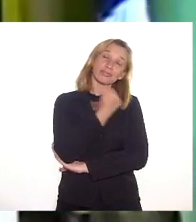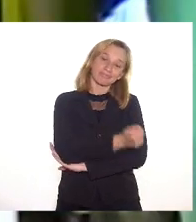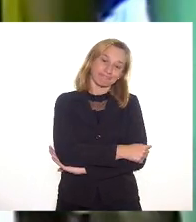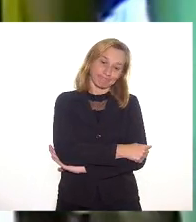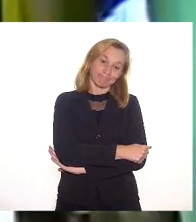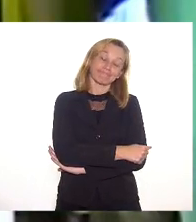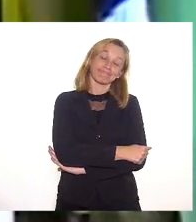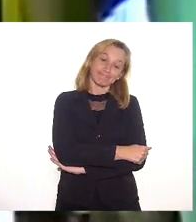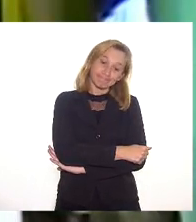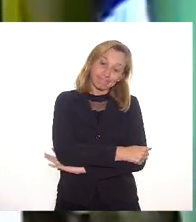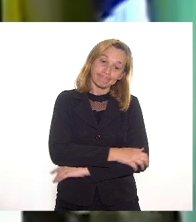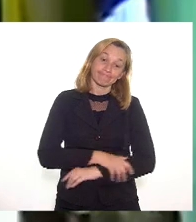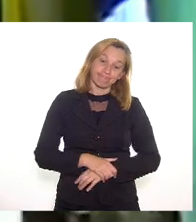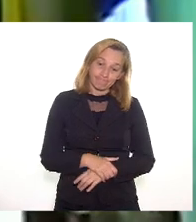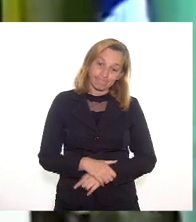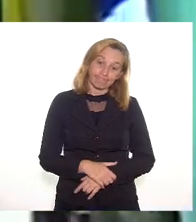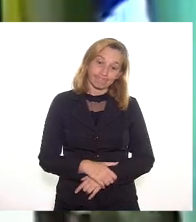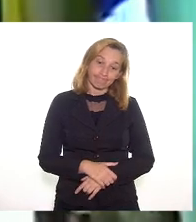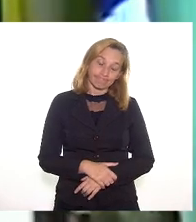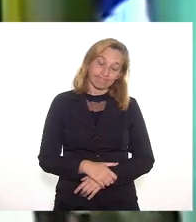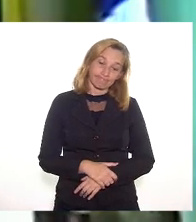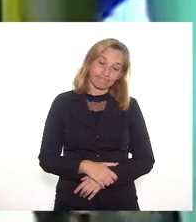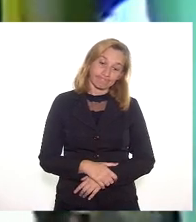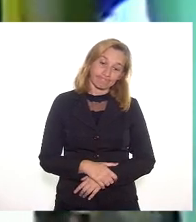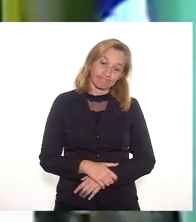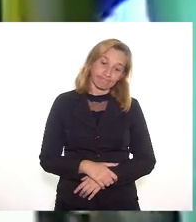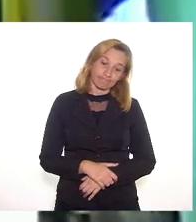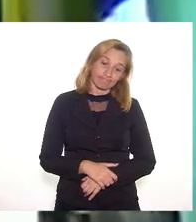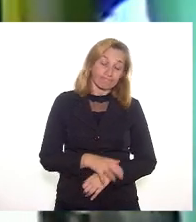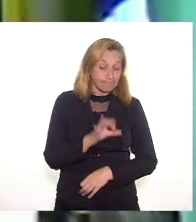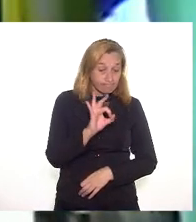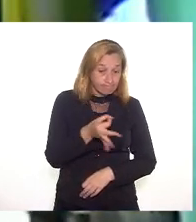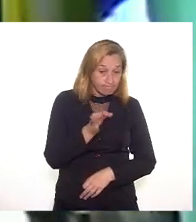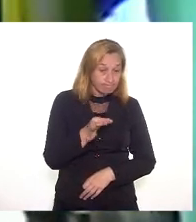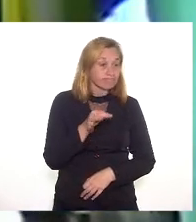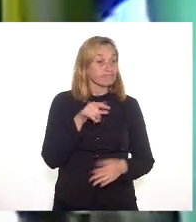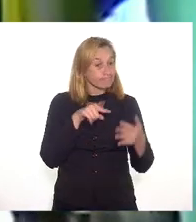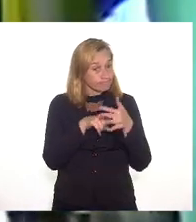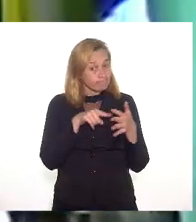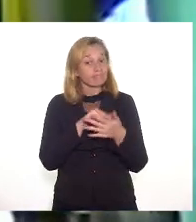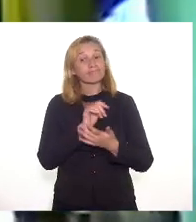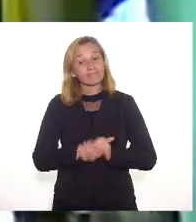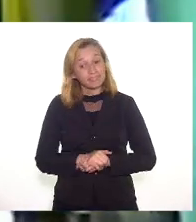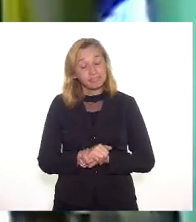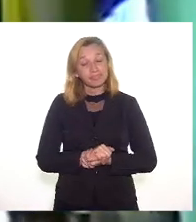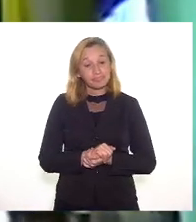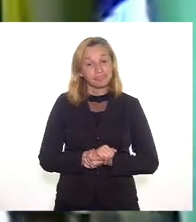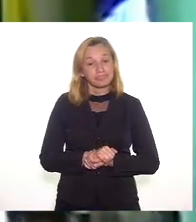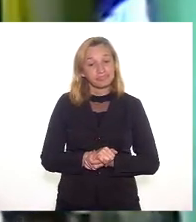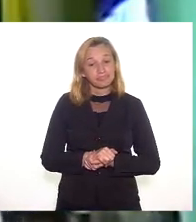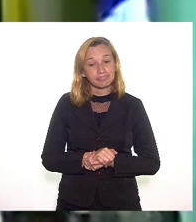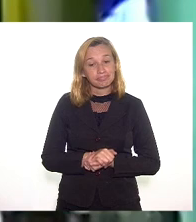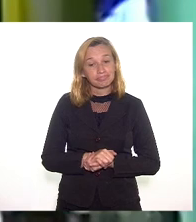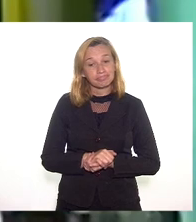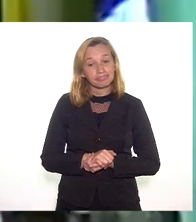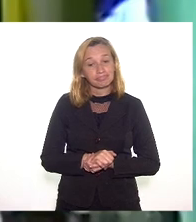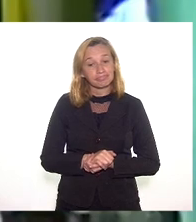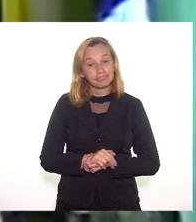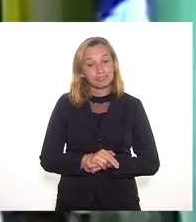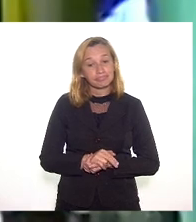é efetivamente algo determinado por ele. Eu tenho